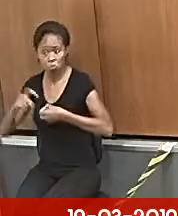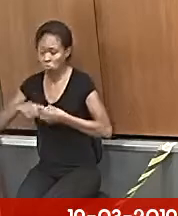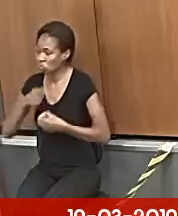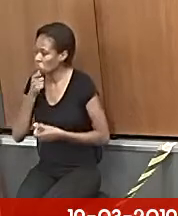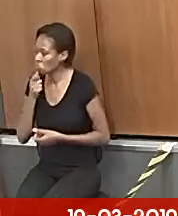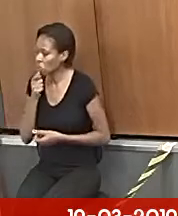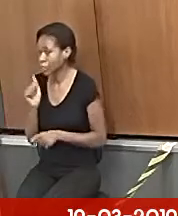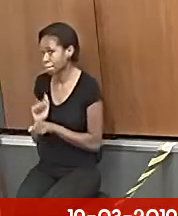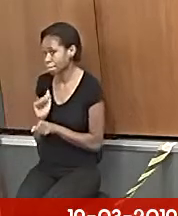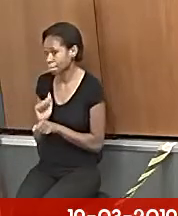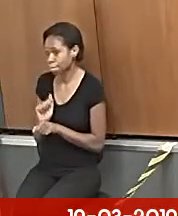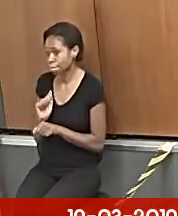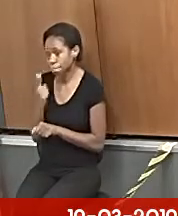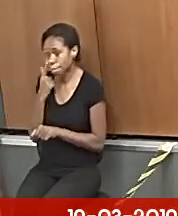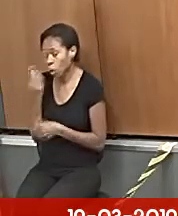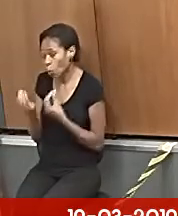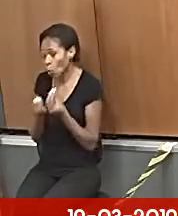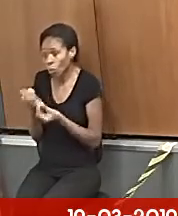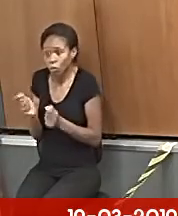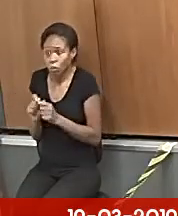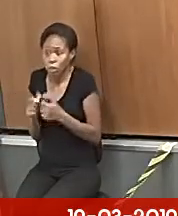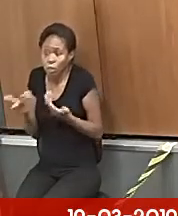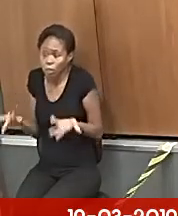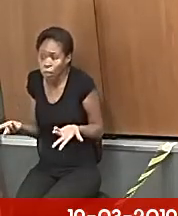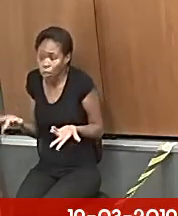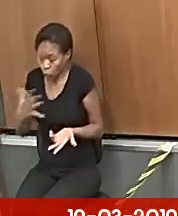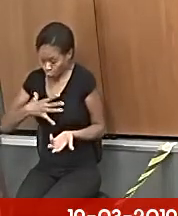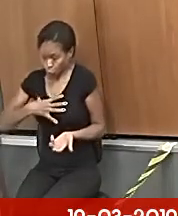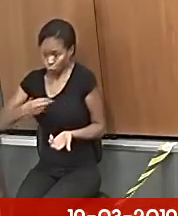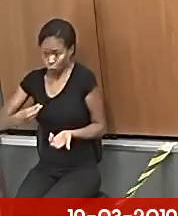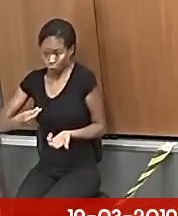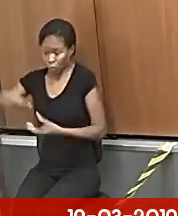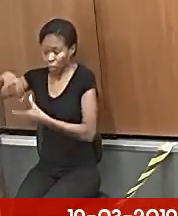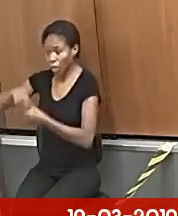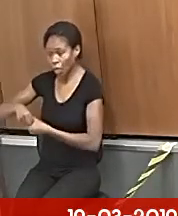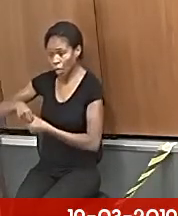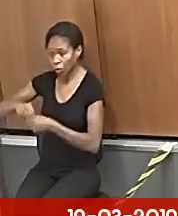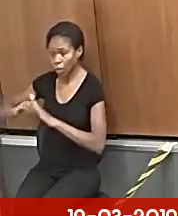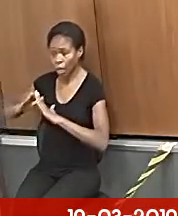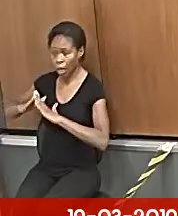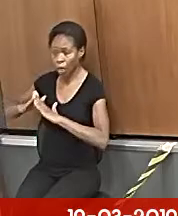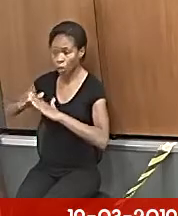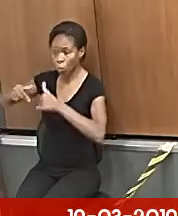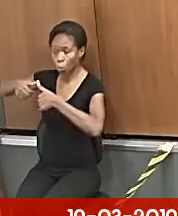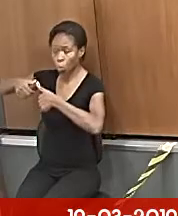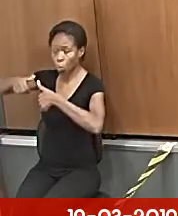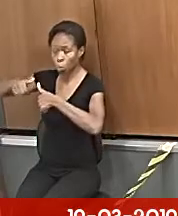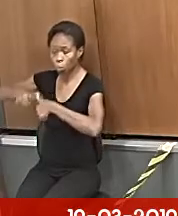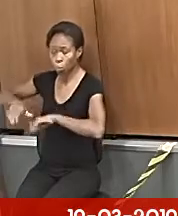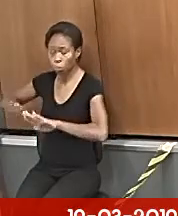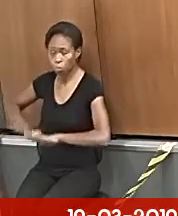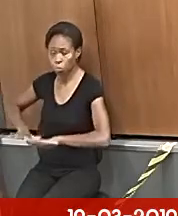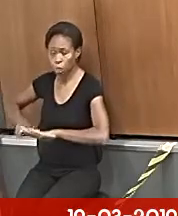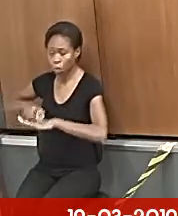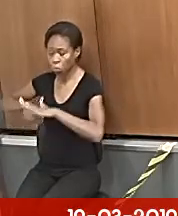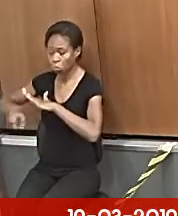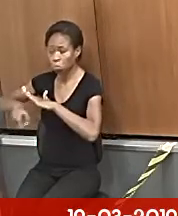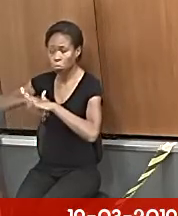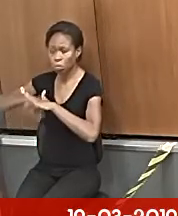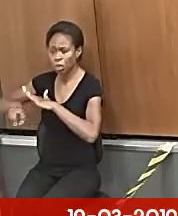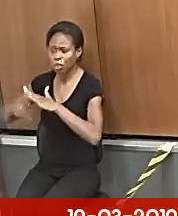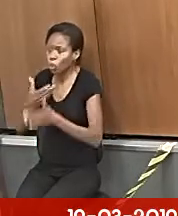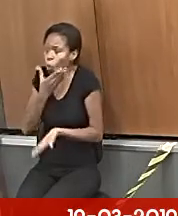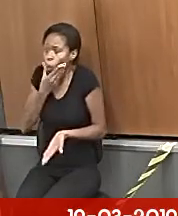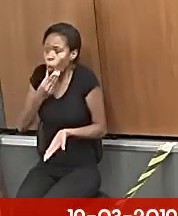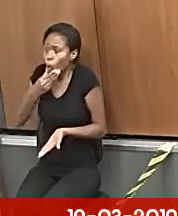saber como é que vai ser e os nossos meninos dentro de casa são meninos gente eles são homens na verdade só